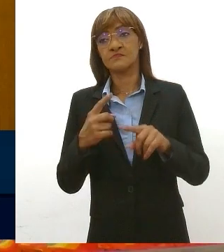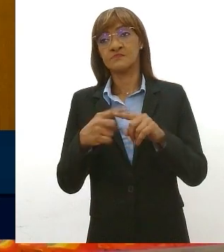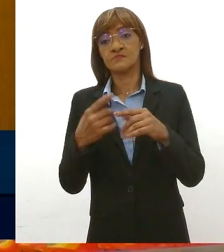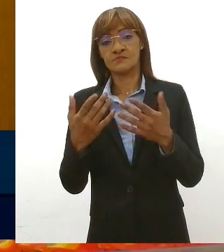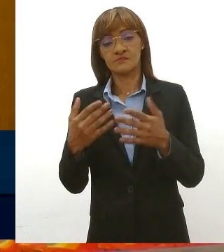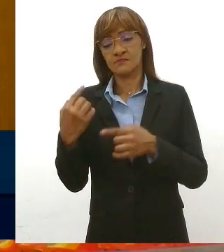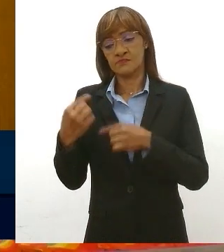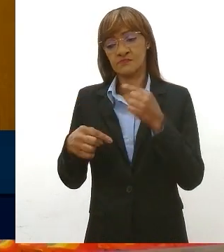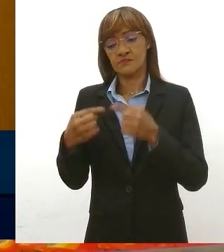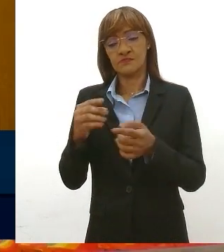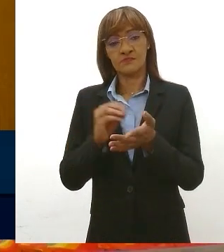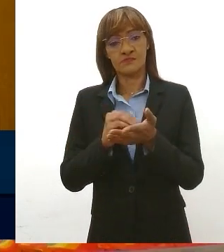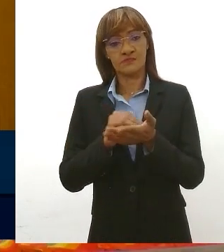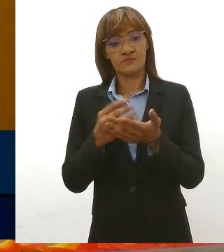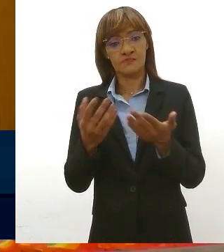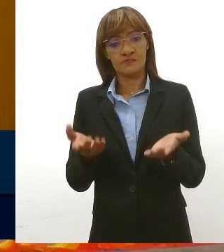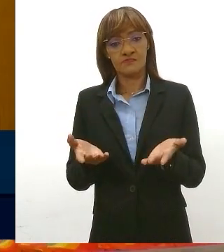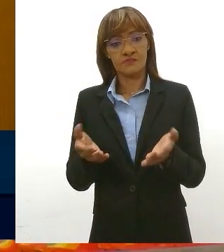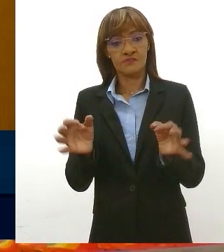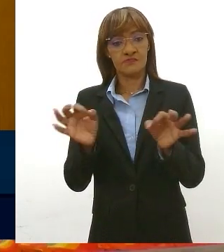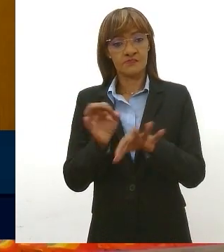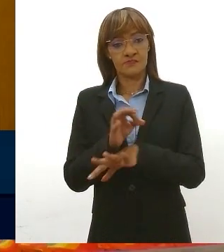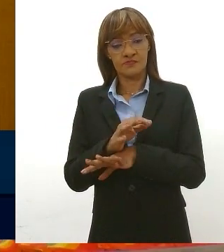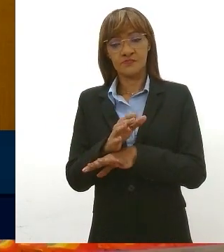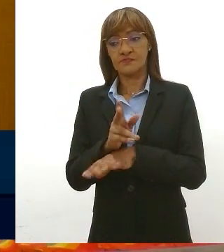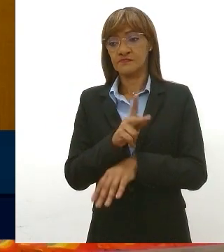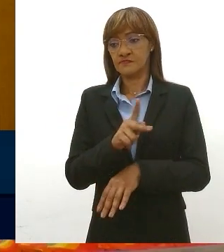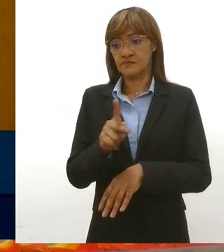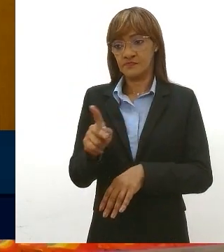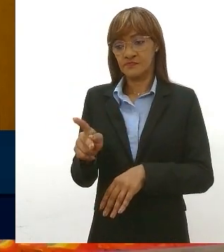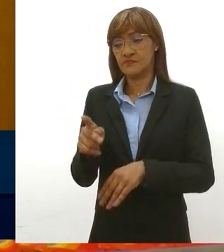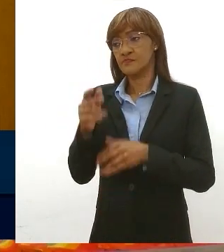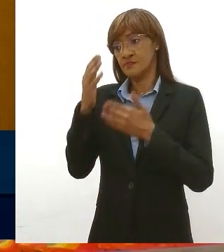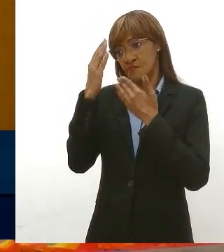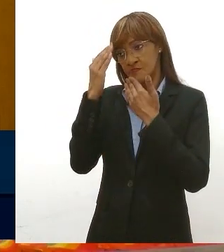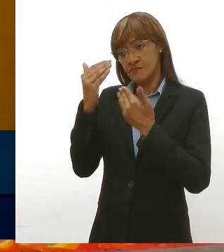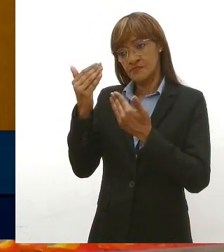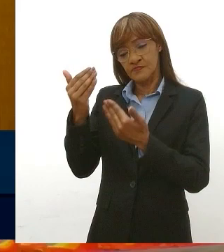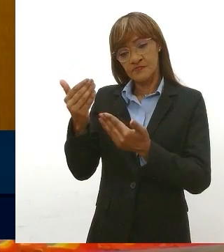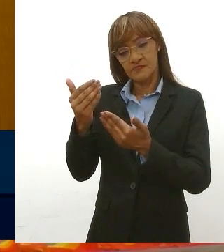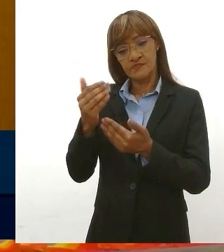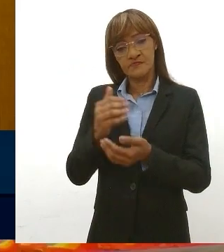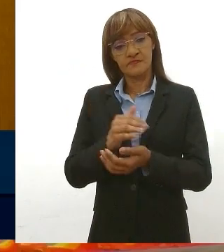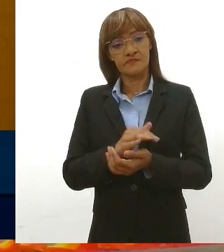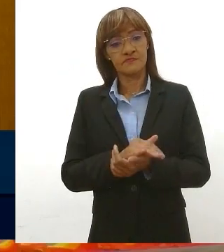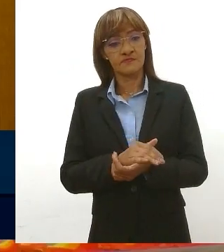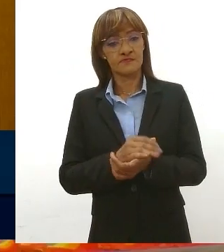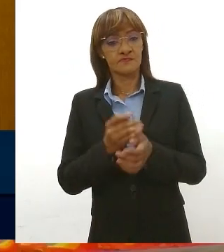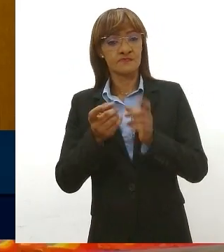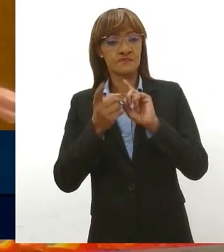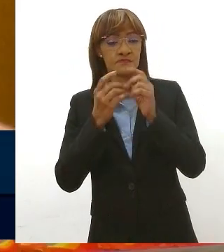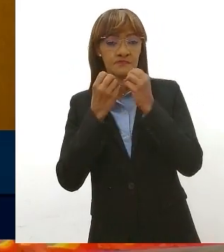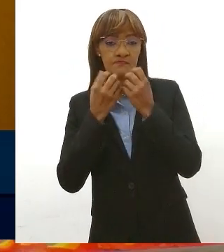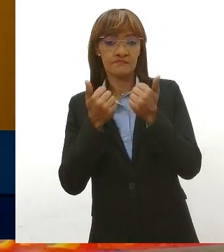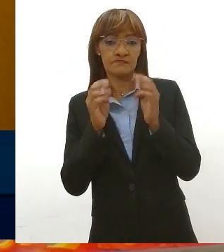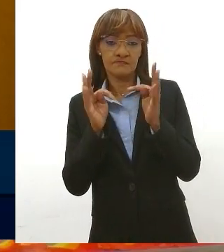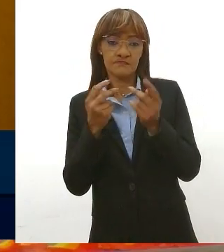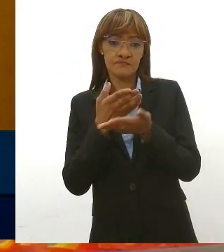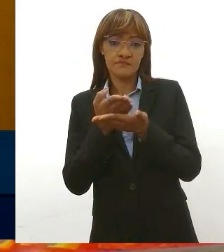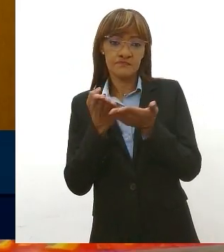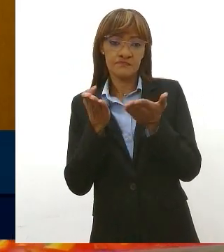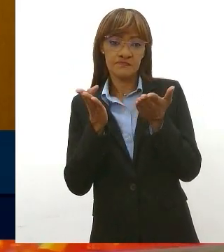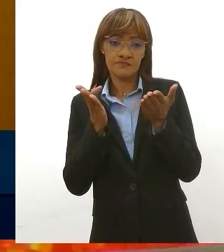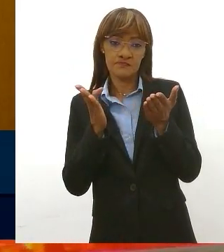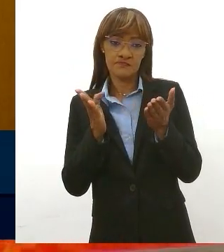é isso, senhor presidente. Meu muito obrigada e uma boa sessão a todas, todos e todos, e uma semana babadeira aí